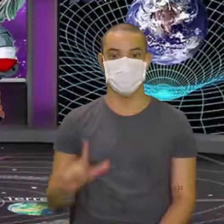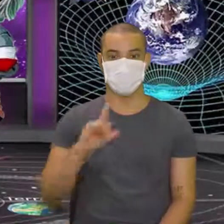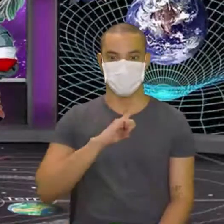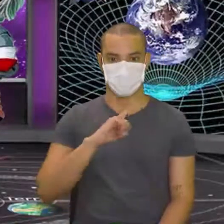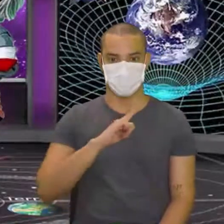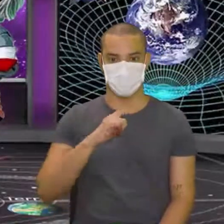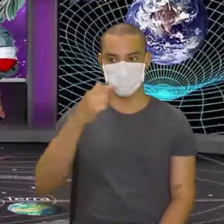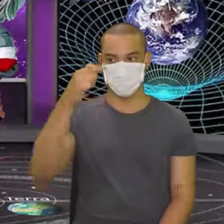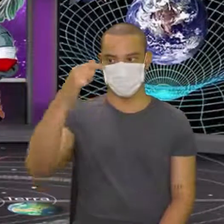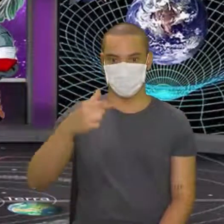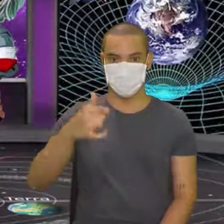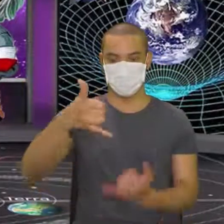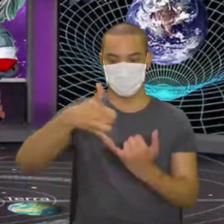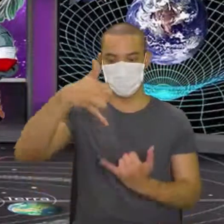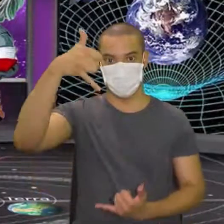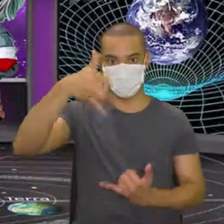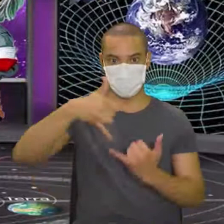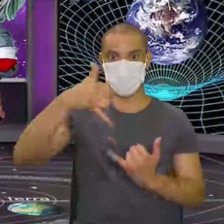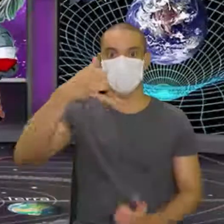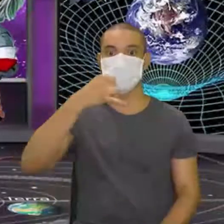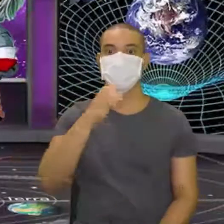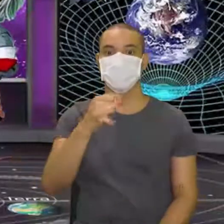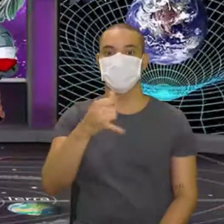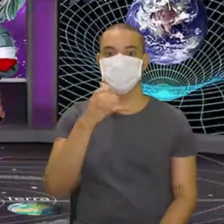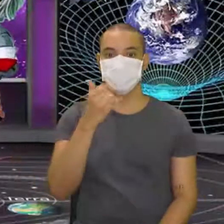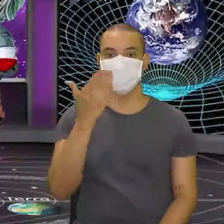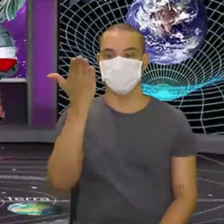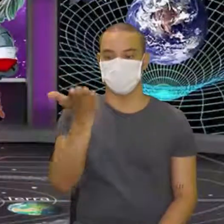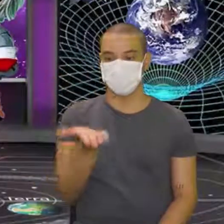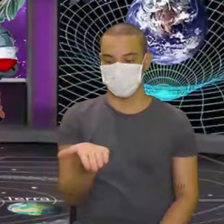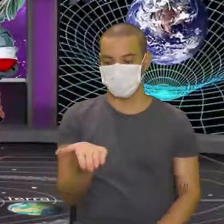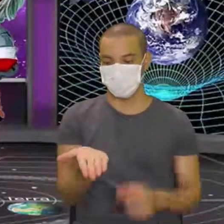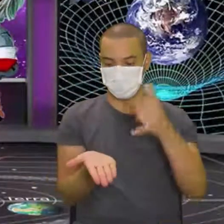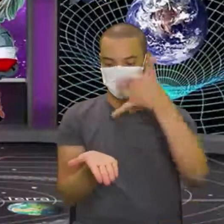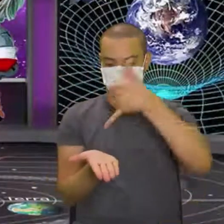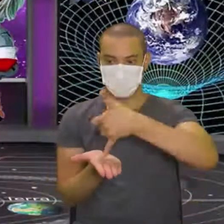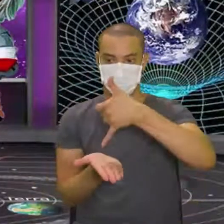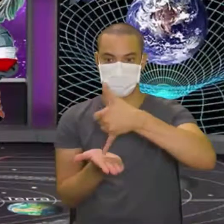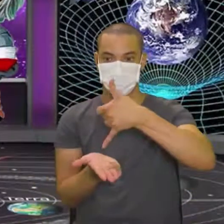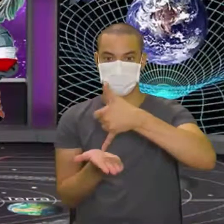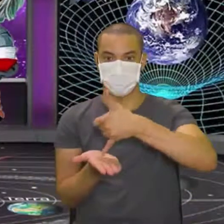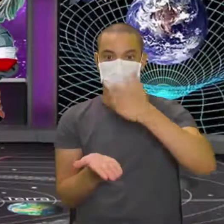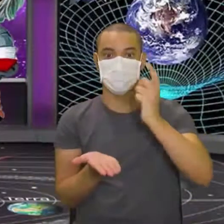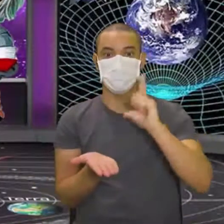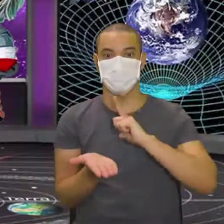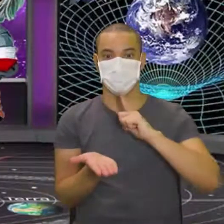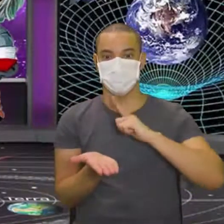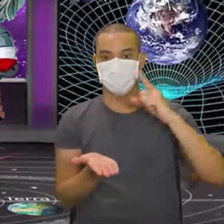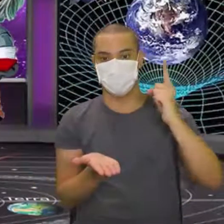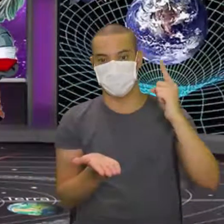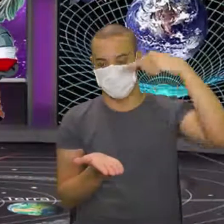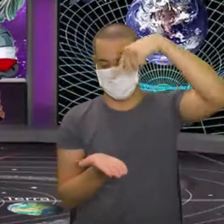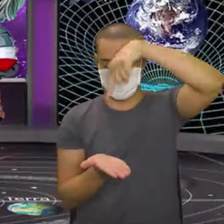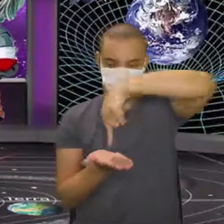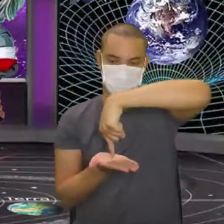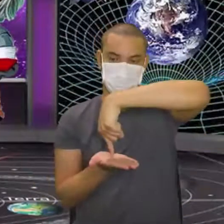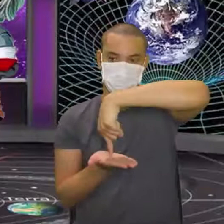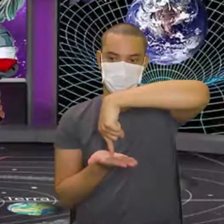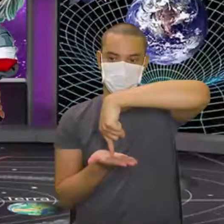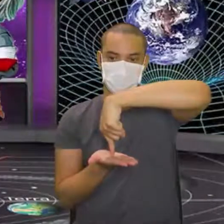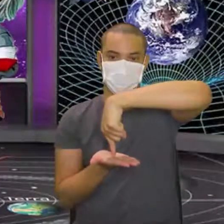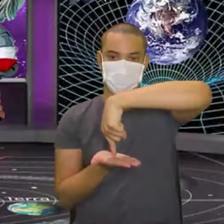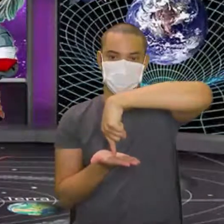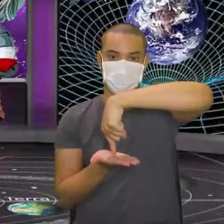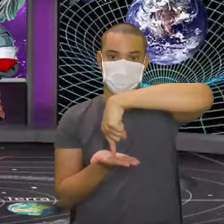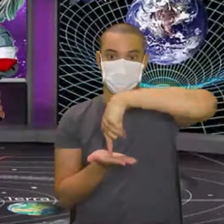fio condutor, certo? Tá aqui o plano, pessoal. Você pode ver, olha só, o plano, ele é perpendicular. Eu vou pegar